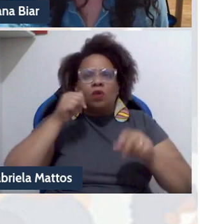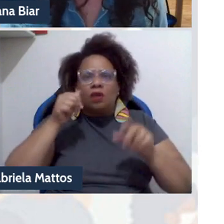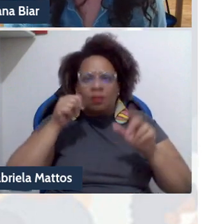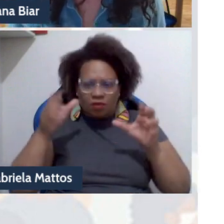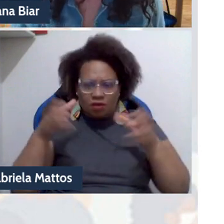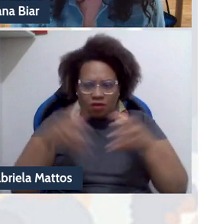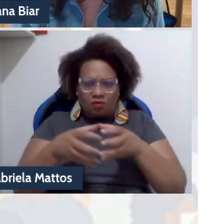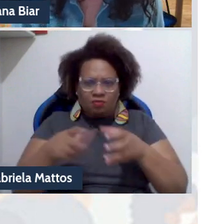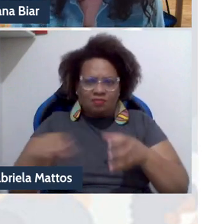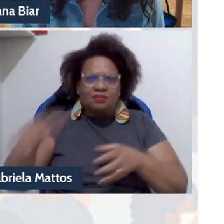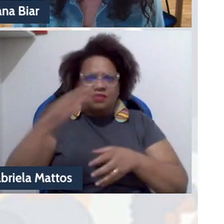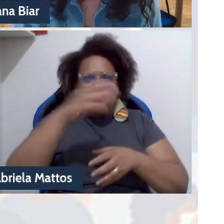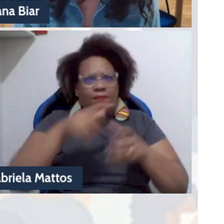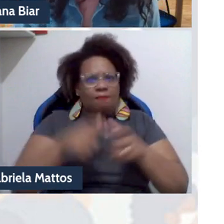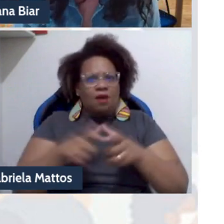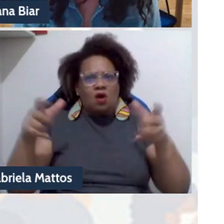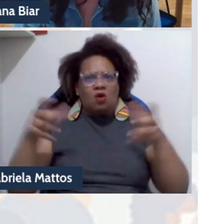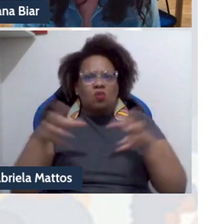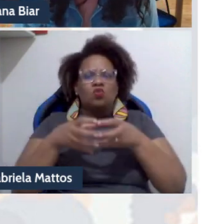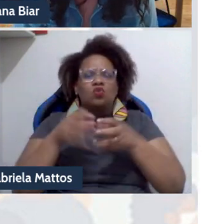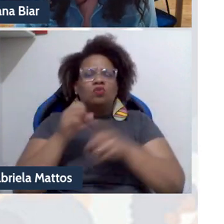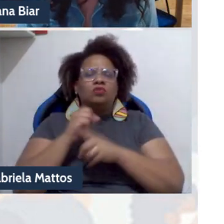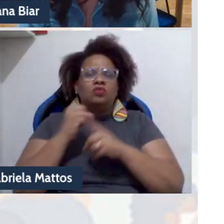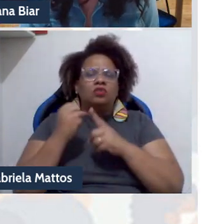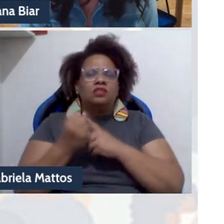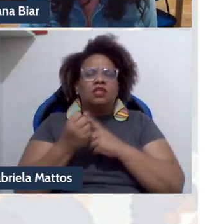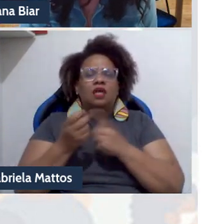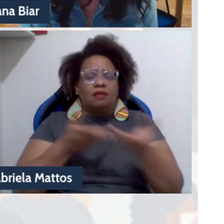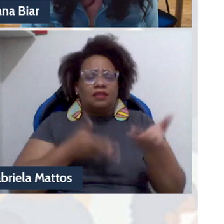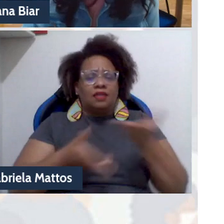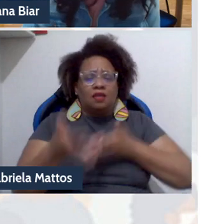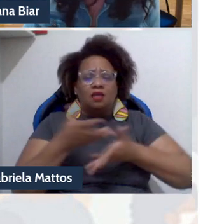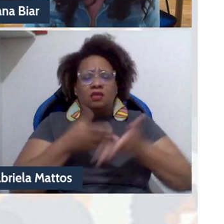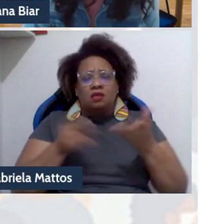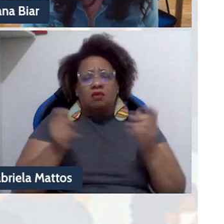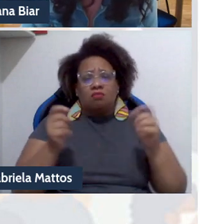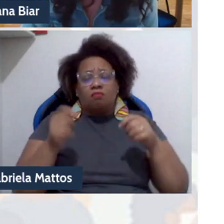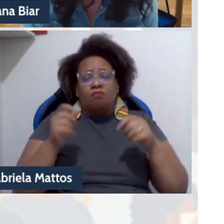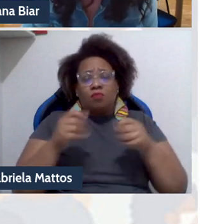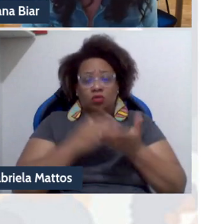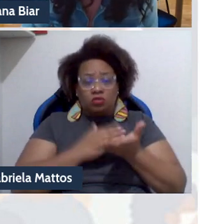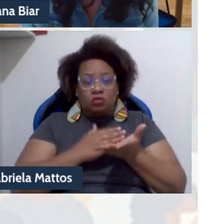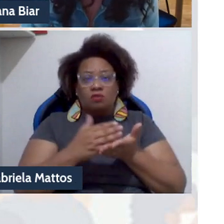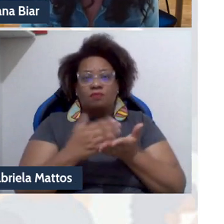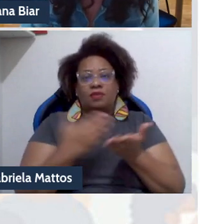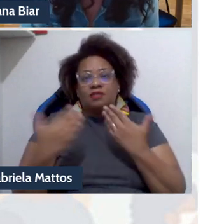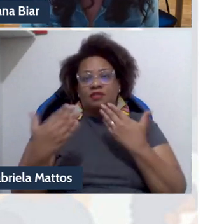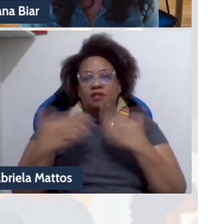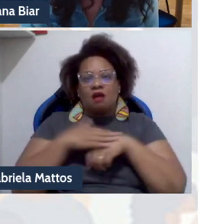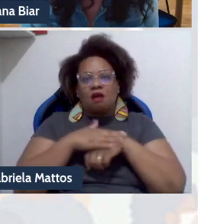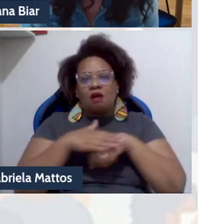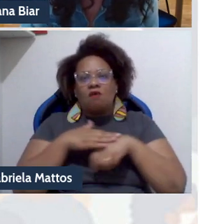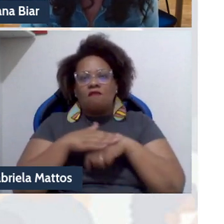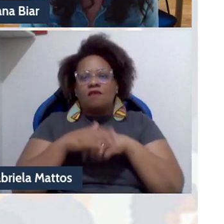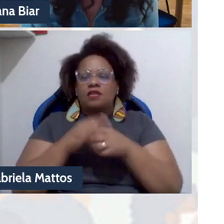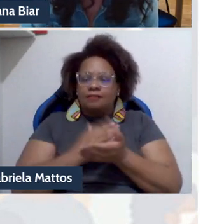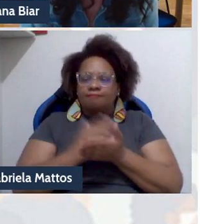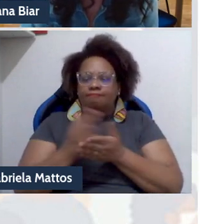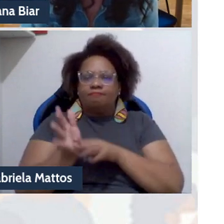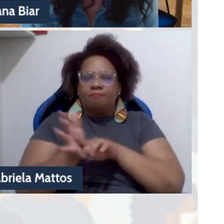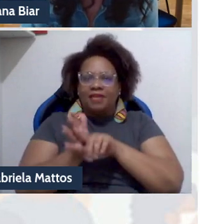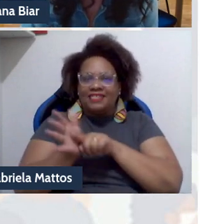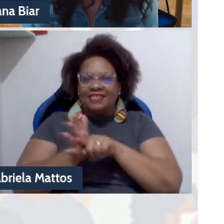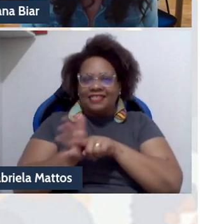social, todo tipo de interação pode servir de ponto de partida para começar a planejar uma pesquisa em análise de